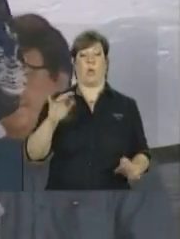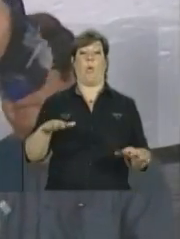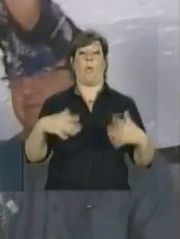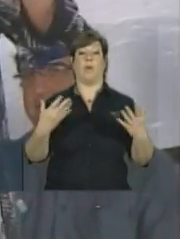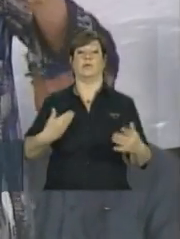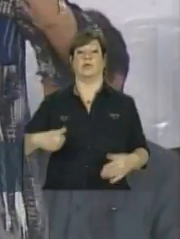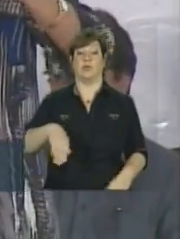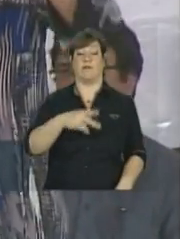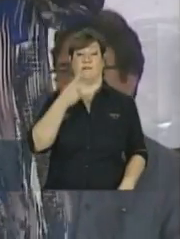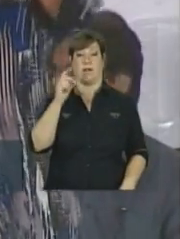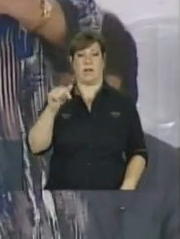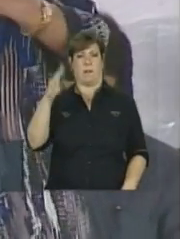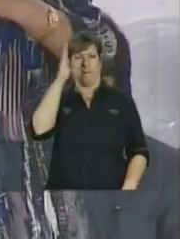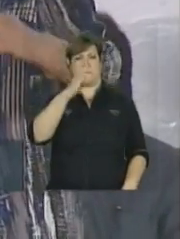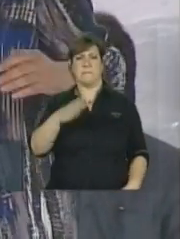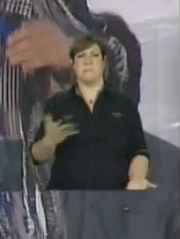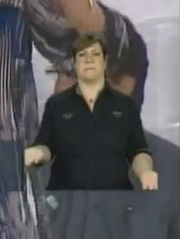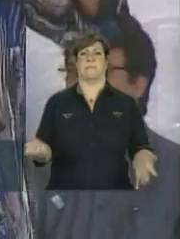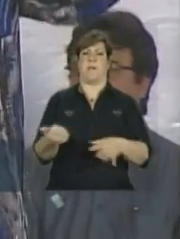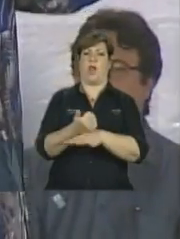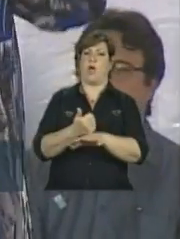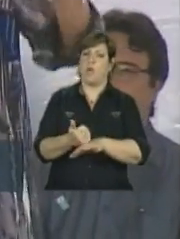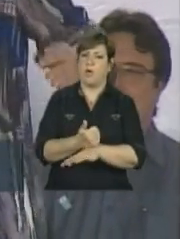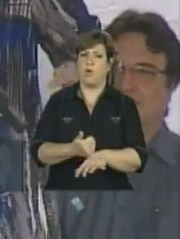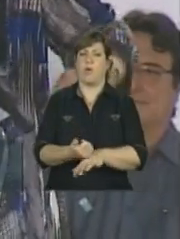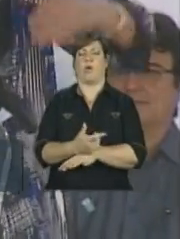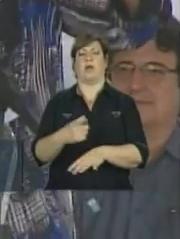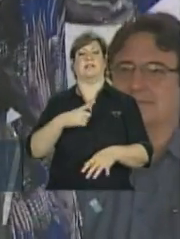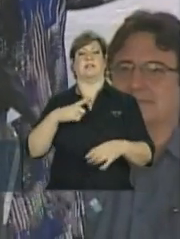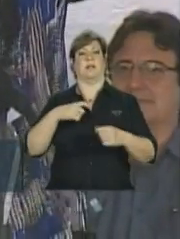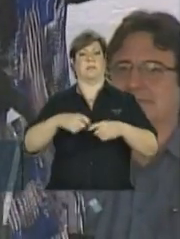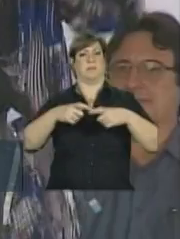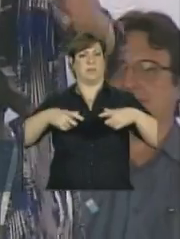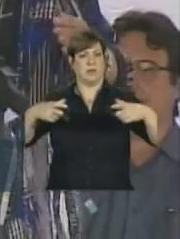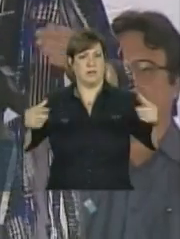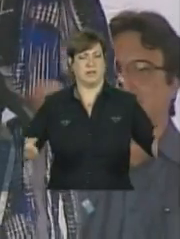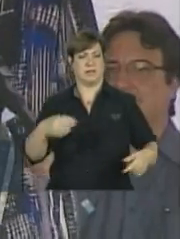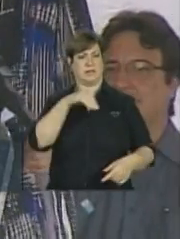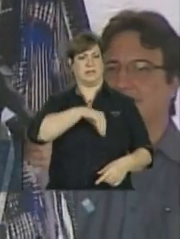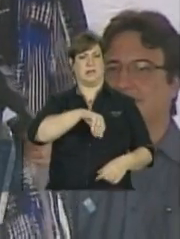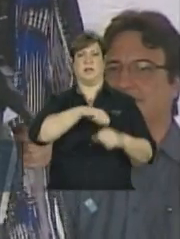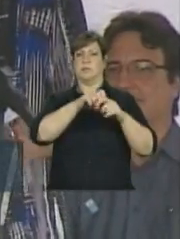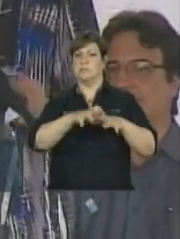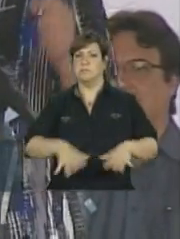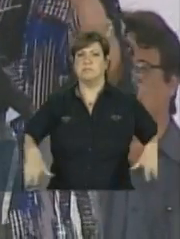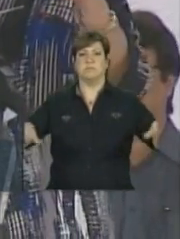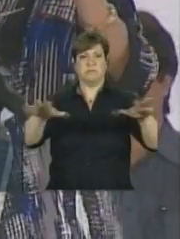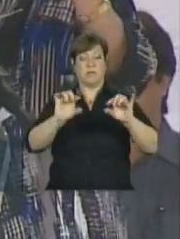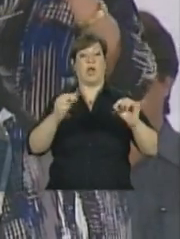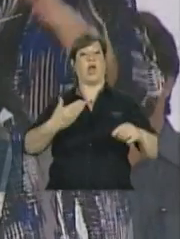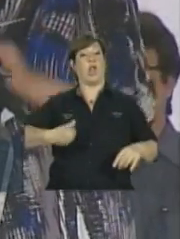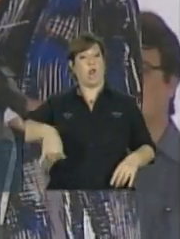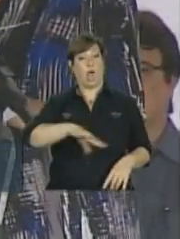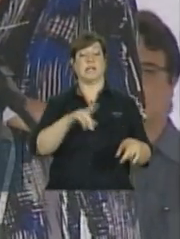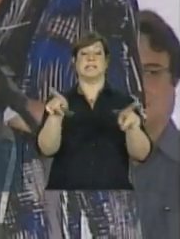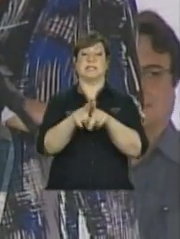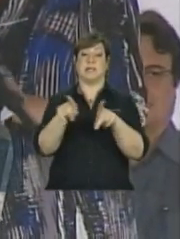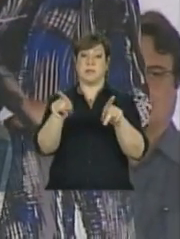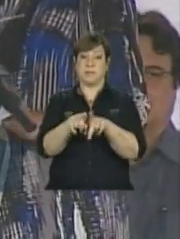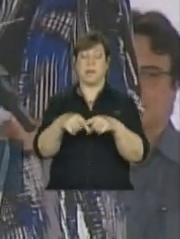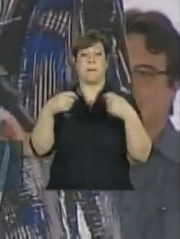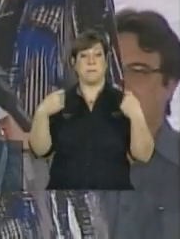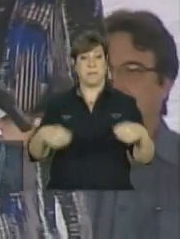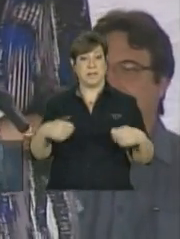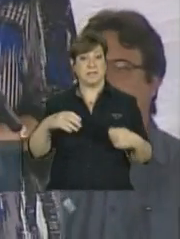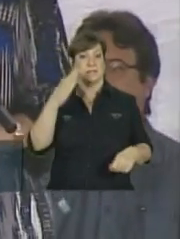gente fala que o Brasil melhorou, que está crescendo, distribuindo renda, nós também temos de olhar